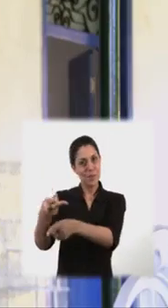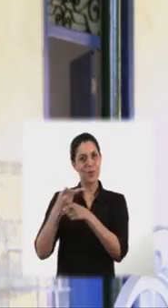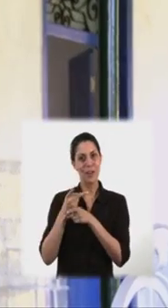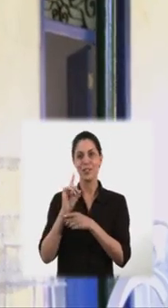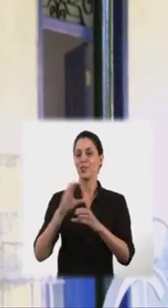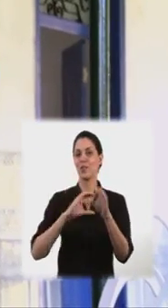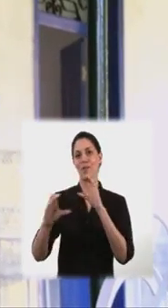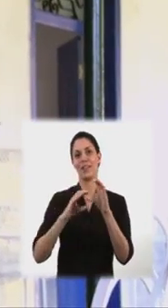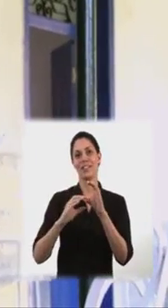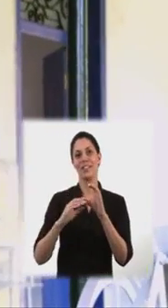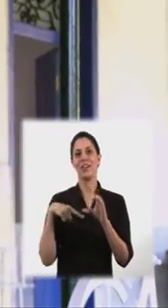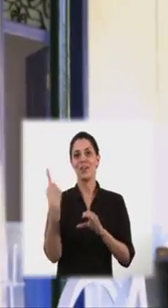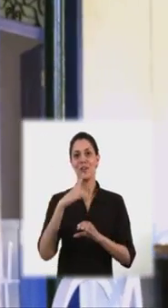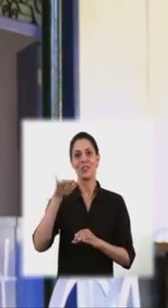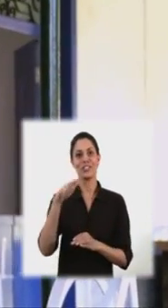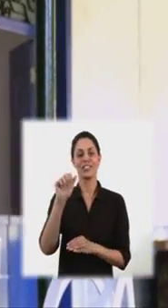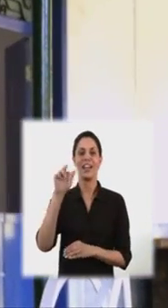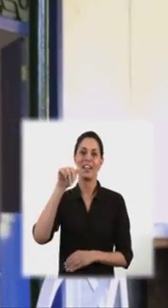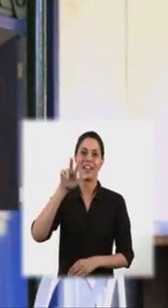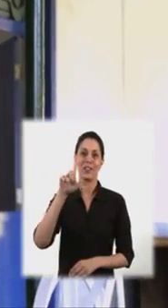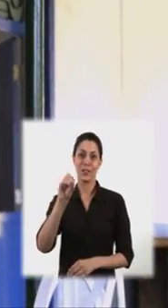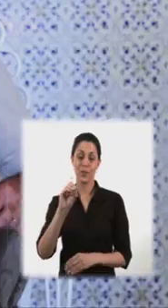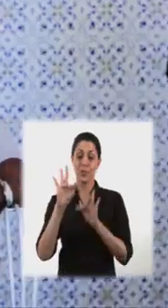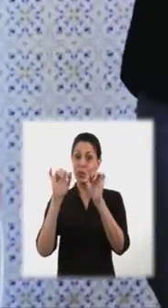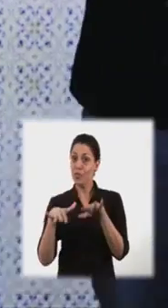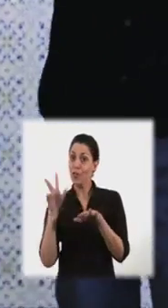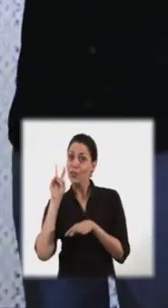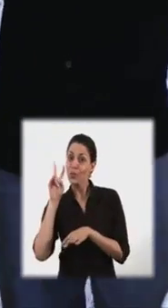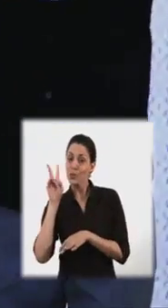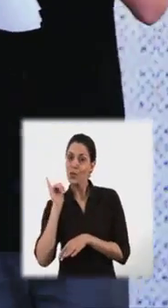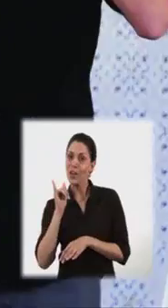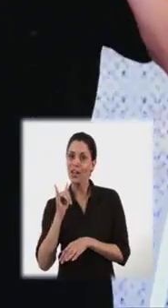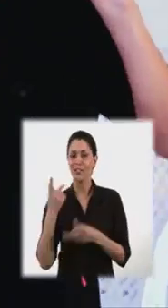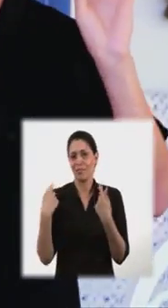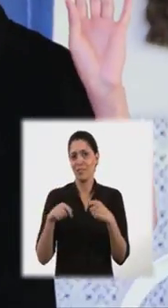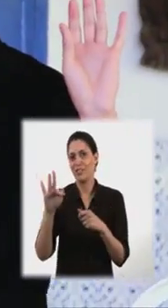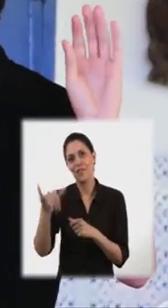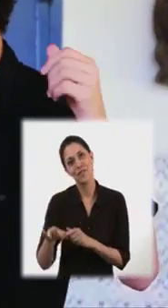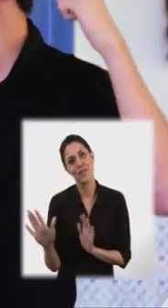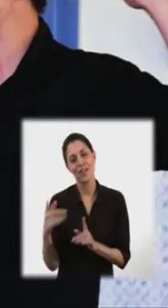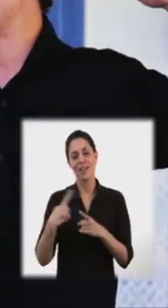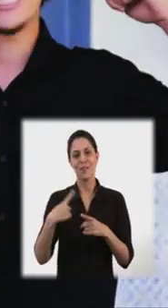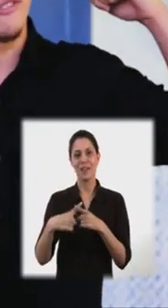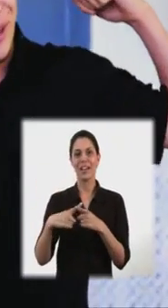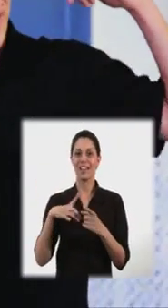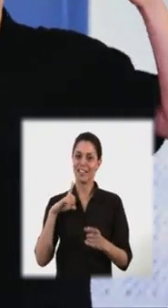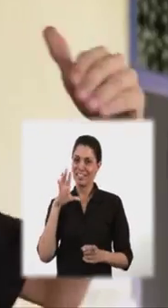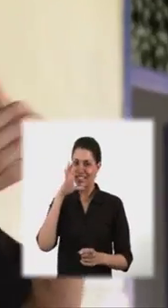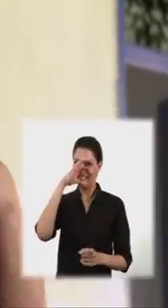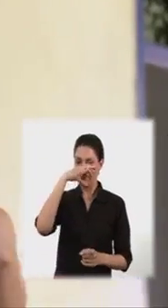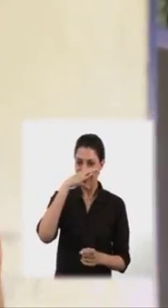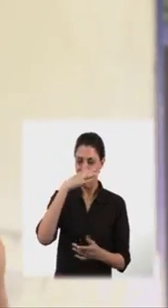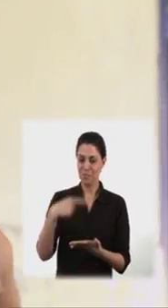procurar é só se comunicar com o nosso lojista Arnaldo. E o final dessa história nem carece ter fim, pois aquele desafio